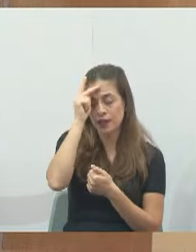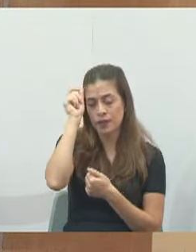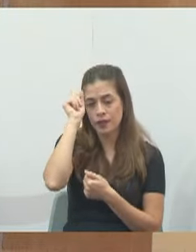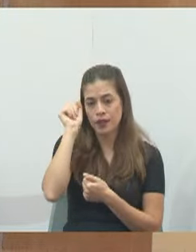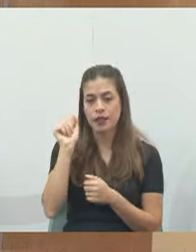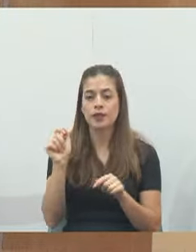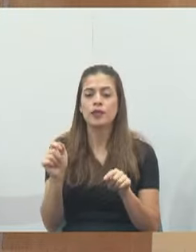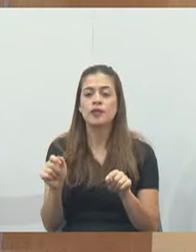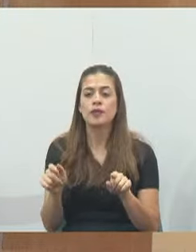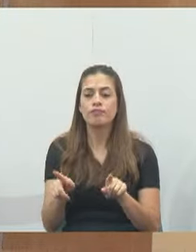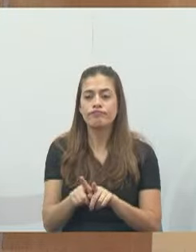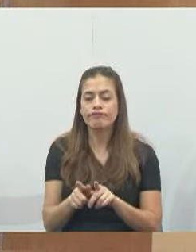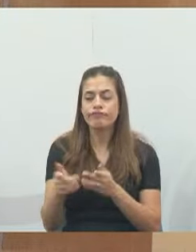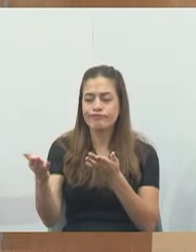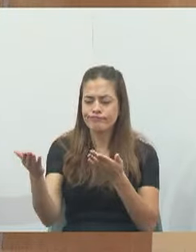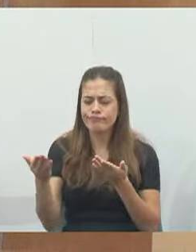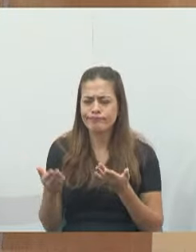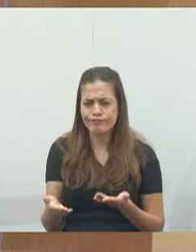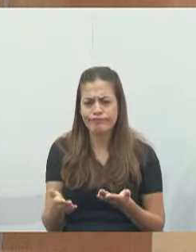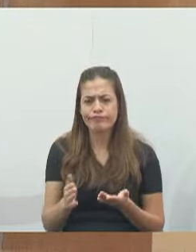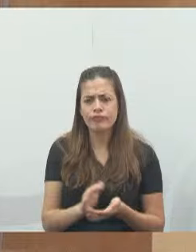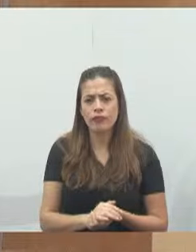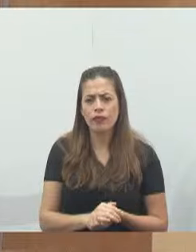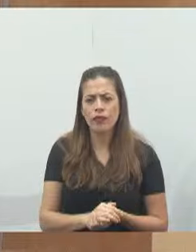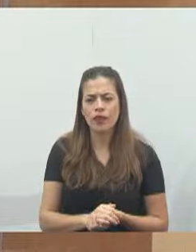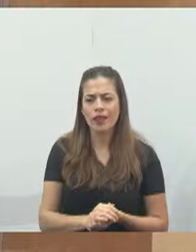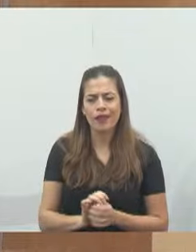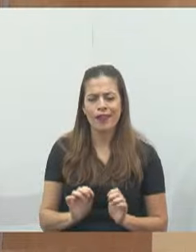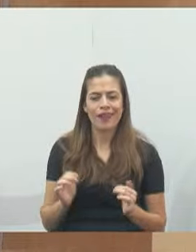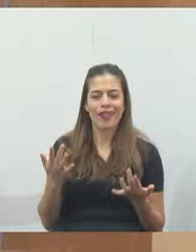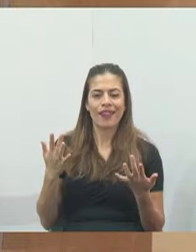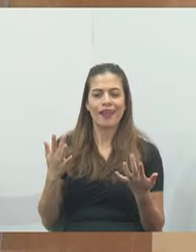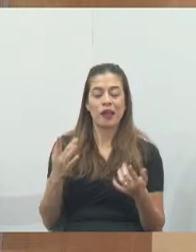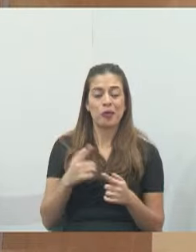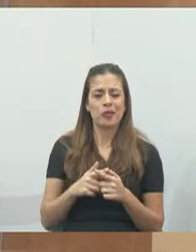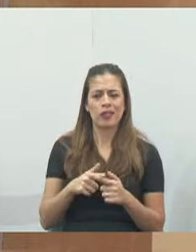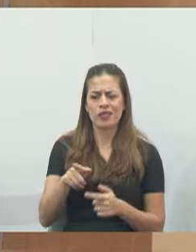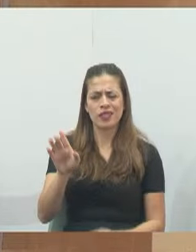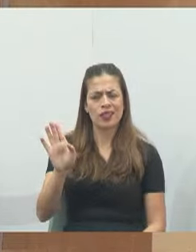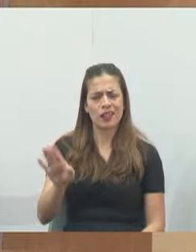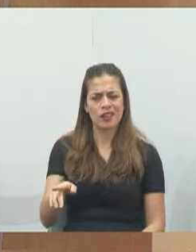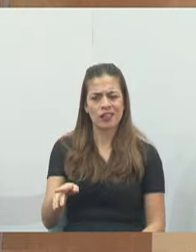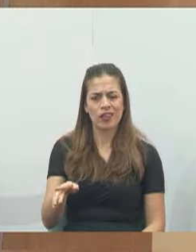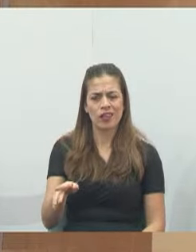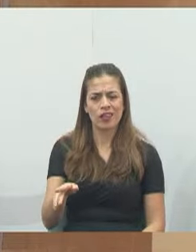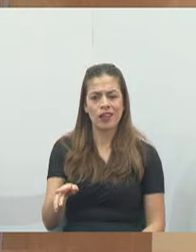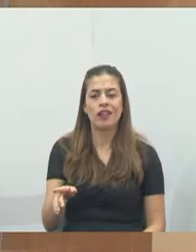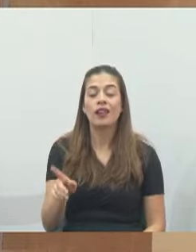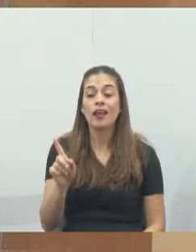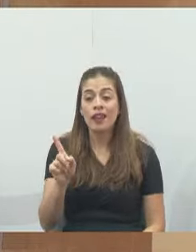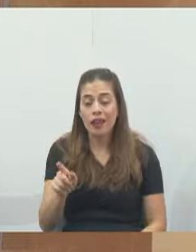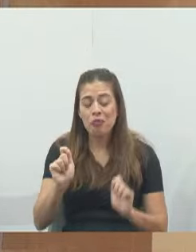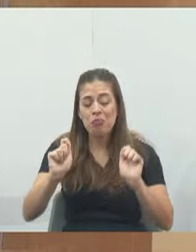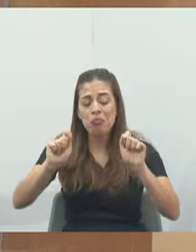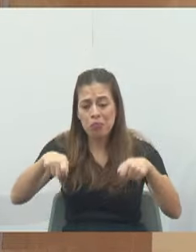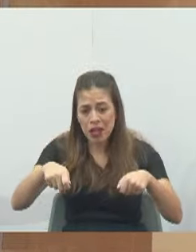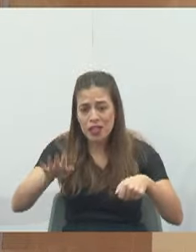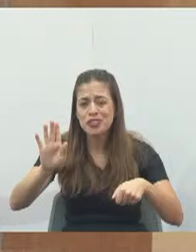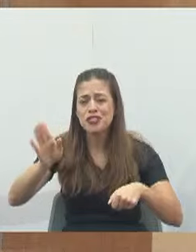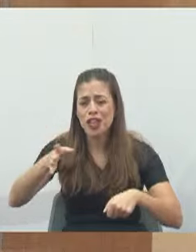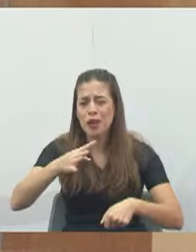Que realmente você não foi nem surpresa, porque você já é uma pessoa competente, que eu já te conhecia,